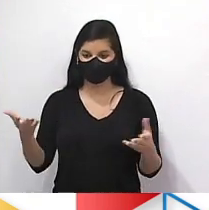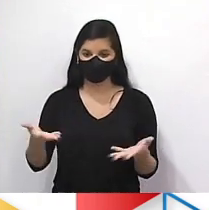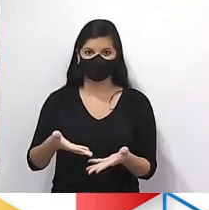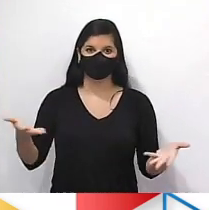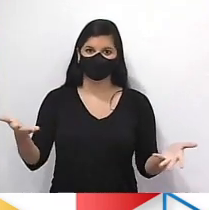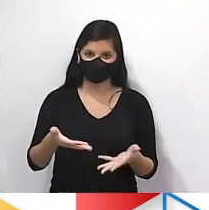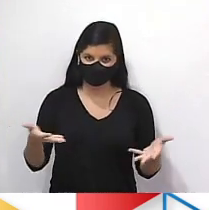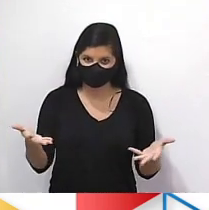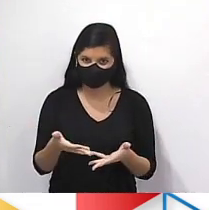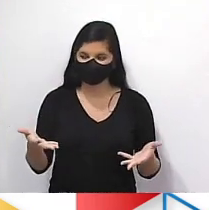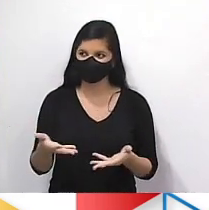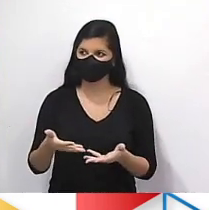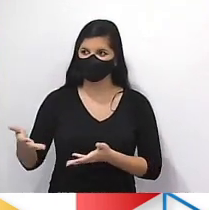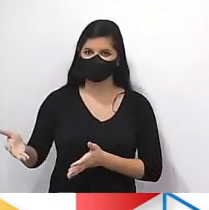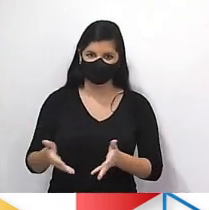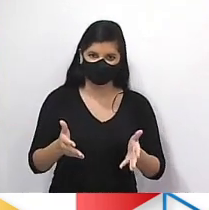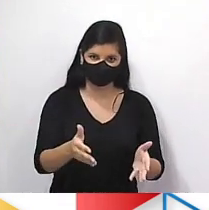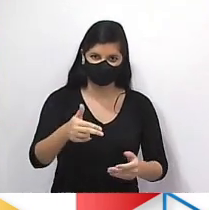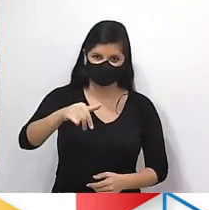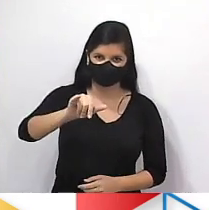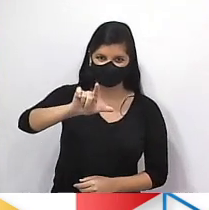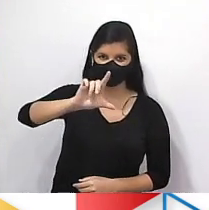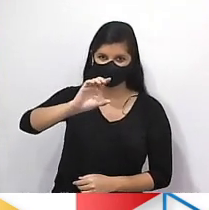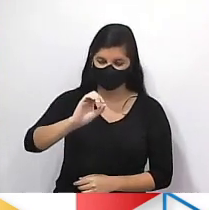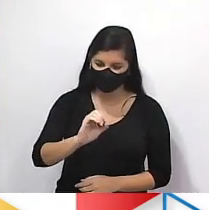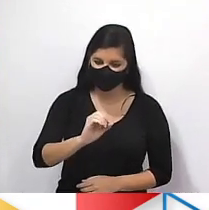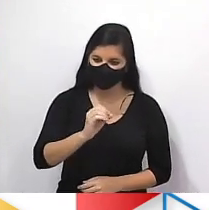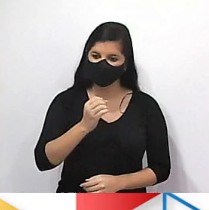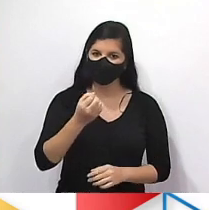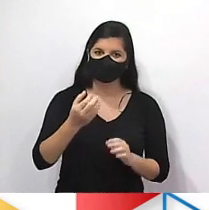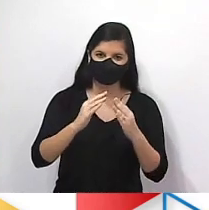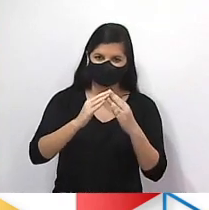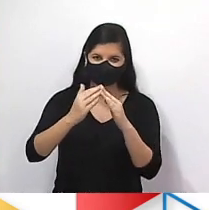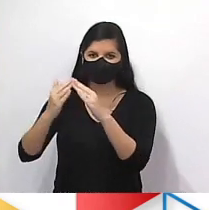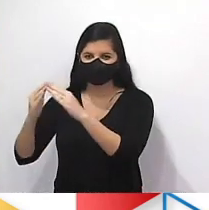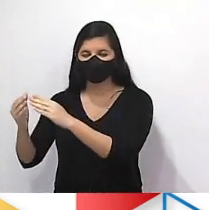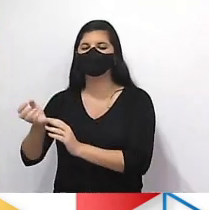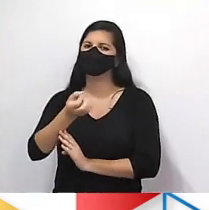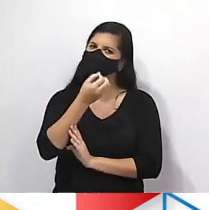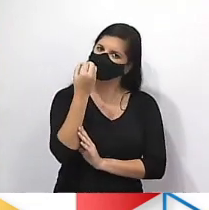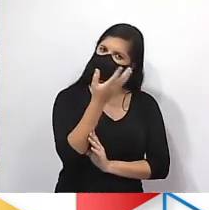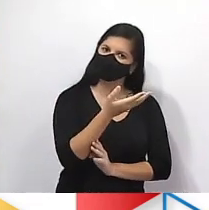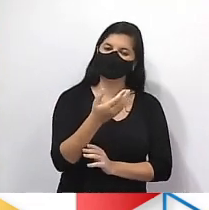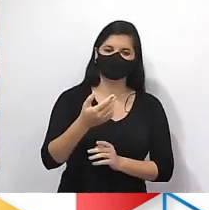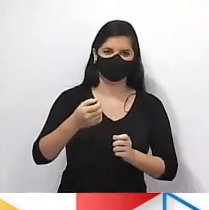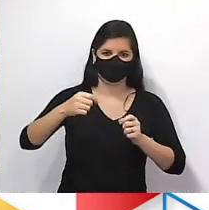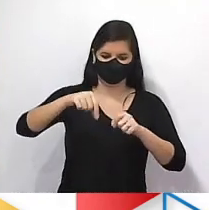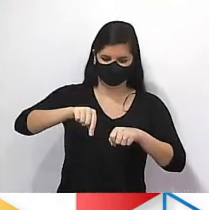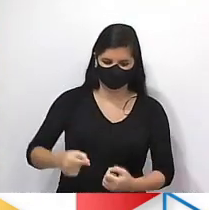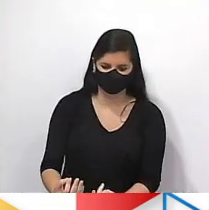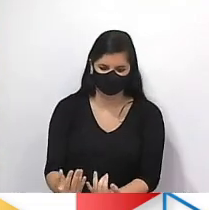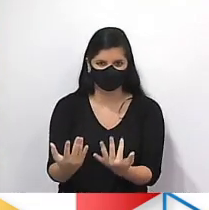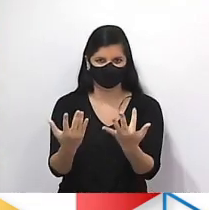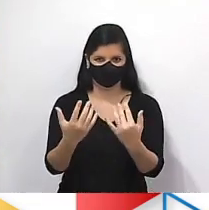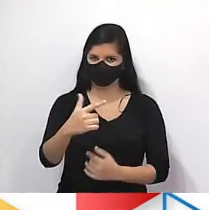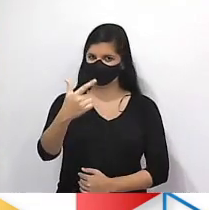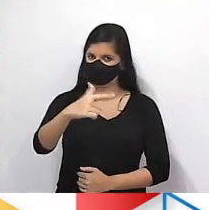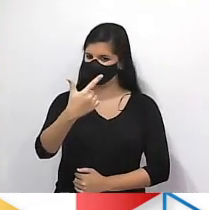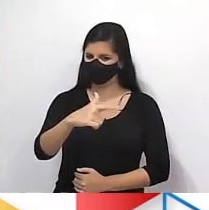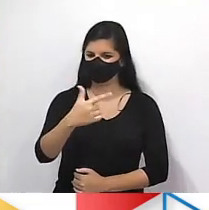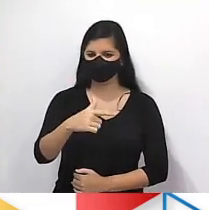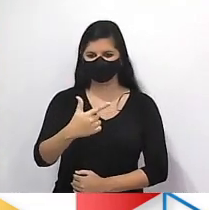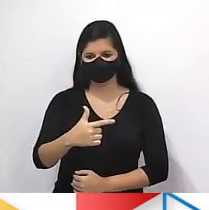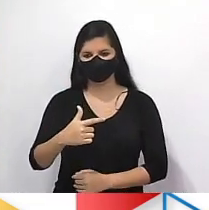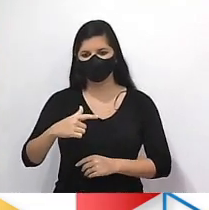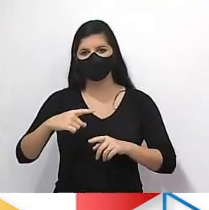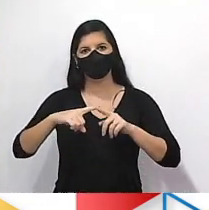Na atualidade, muito bem urbanizado aí, não tendo mais plantações às margens do rio,